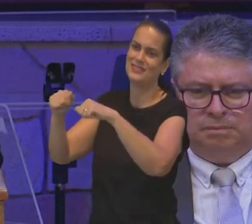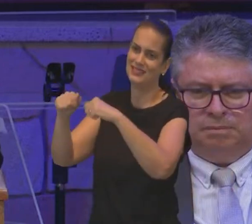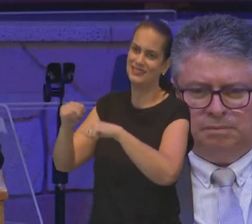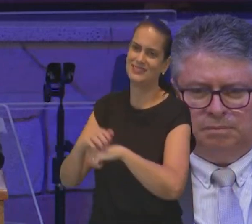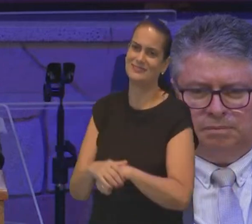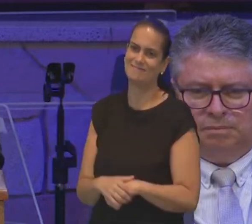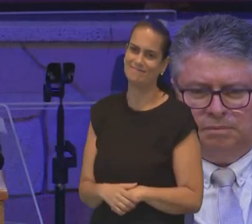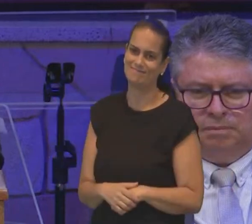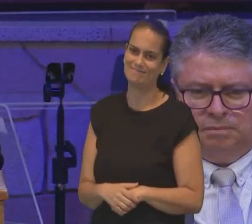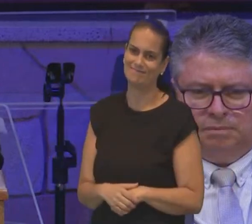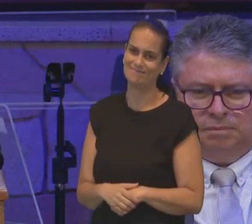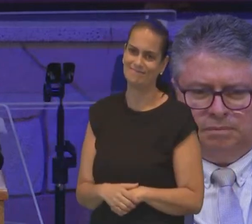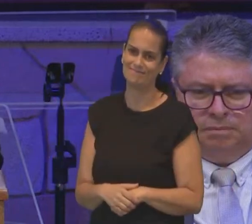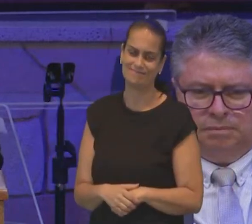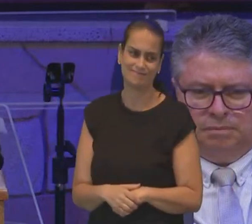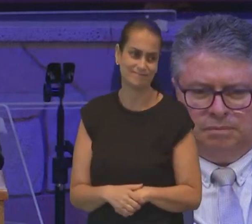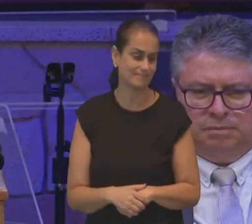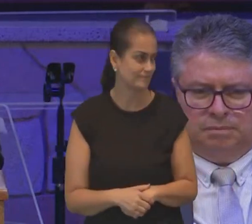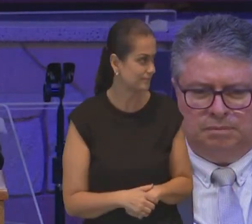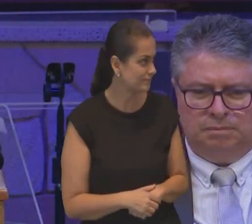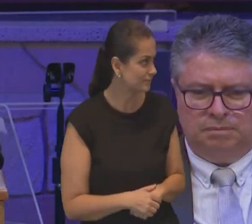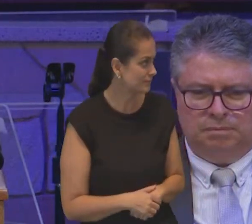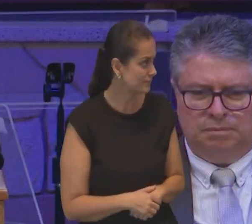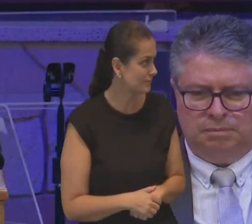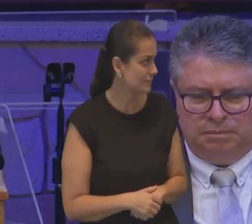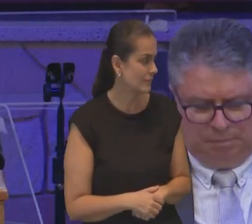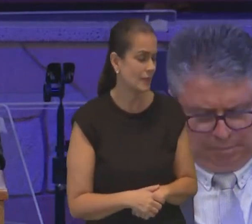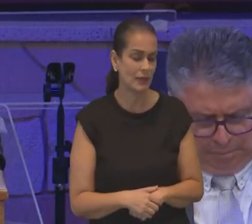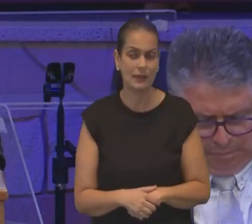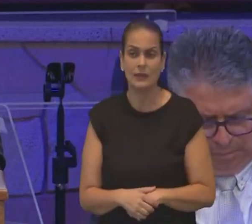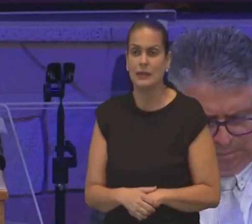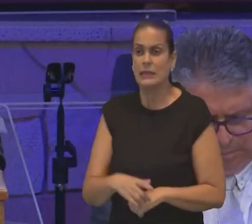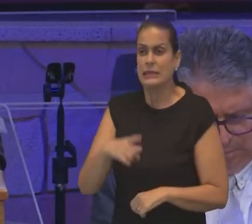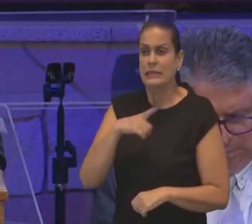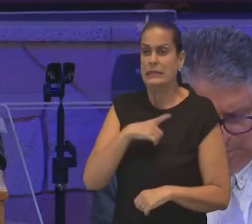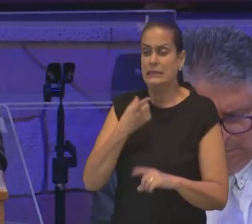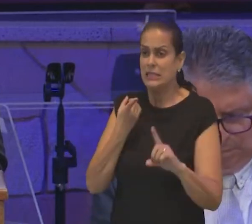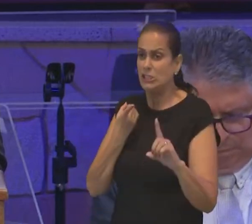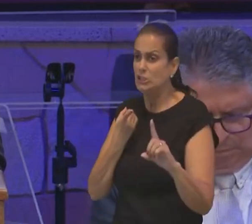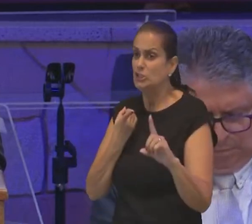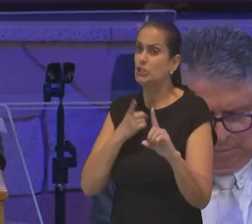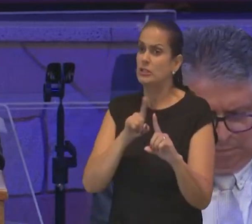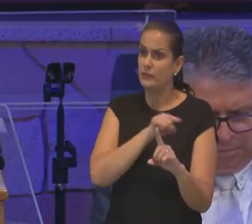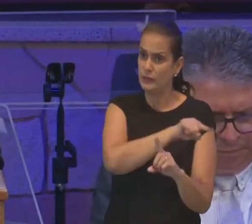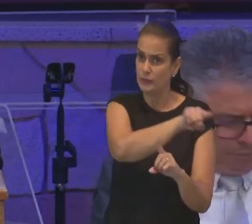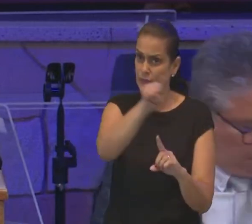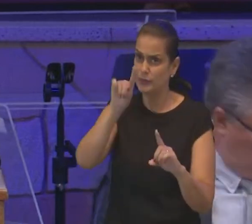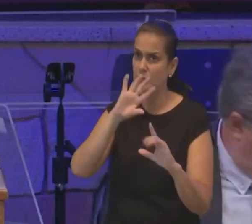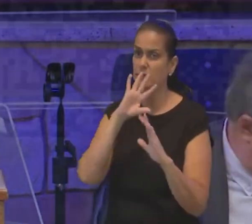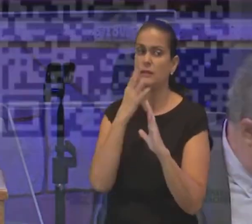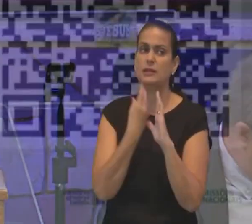Passa aí, meus irmãos. Eu tenho um desafio para a igreja.